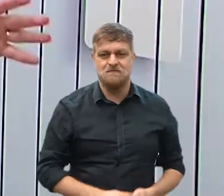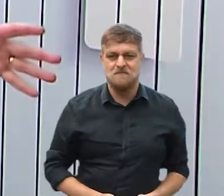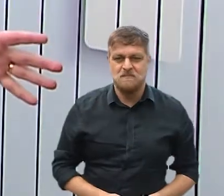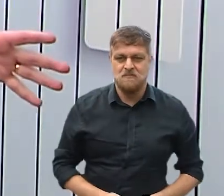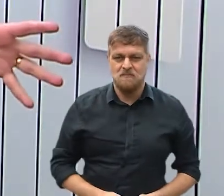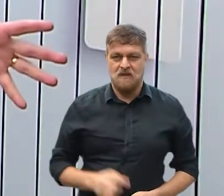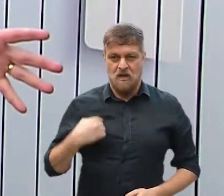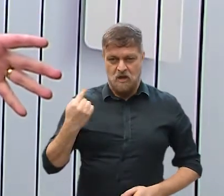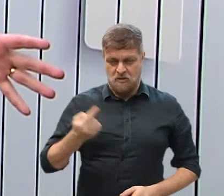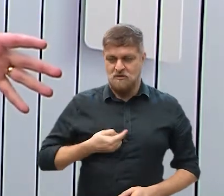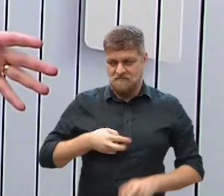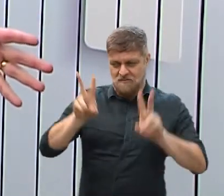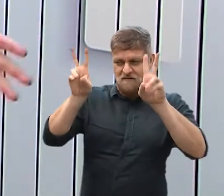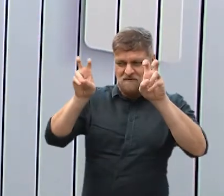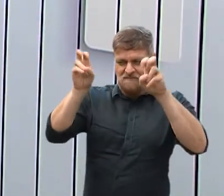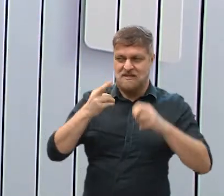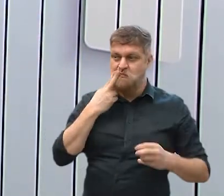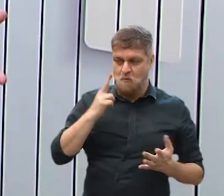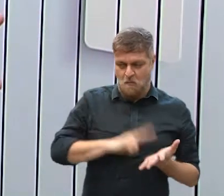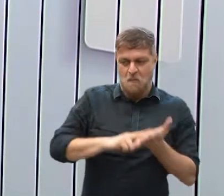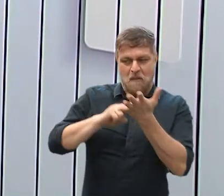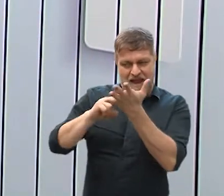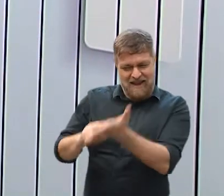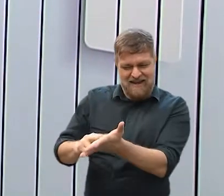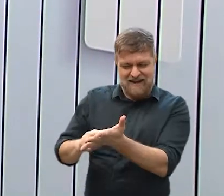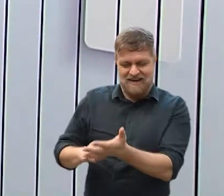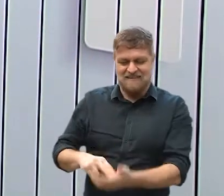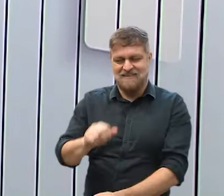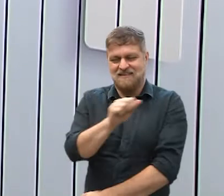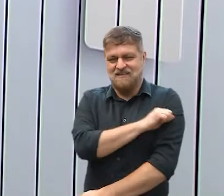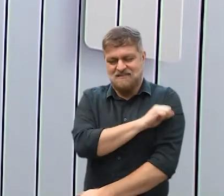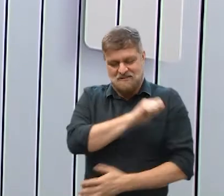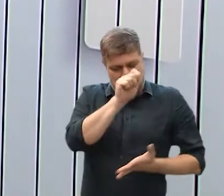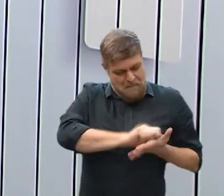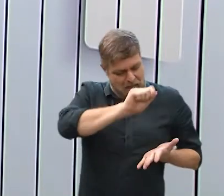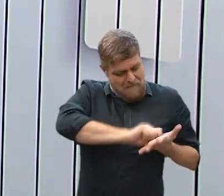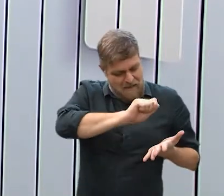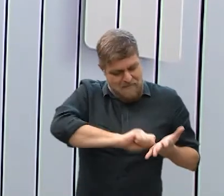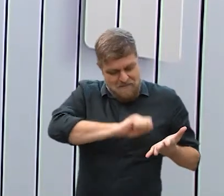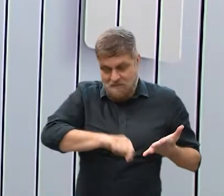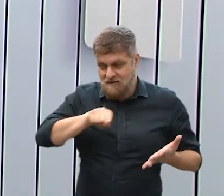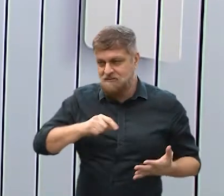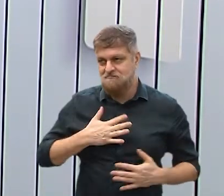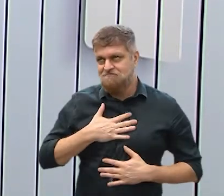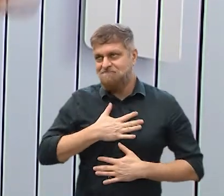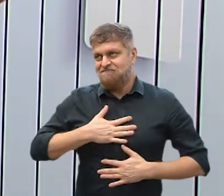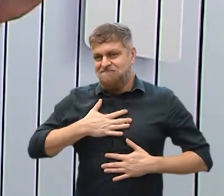a pouco, inclusive, vai falar a respeito de uma cartinha, né, que você recebeu dos alunos, que foi bem